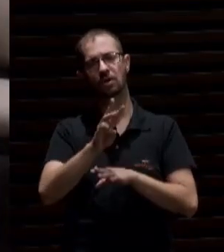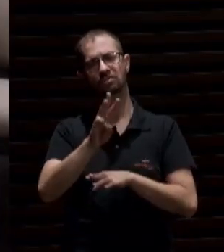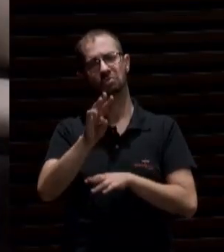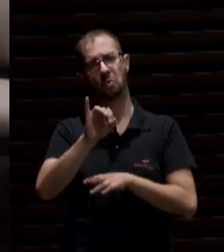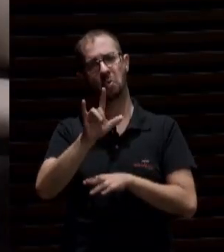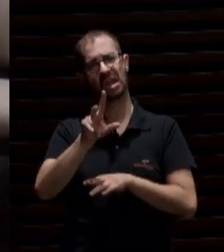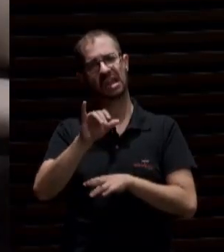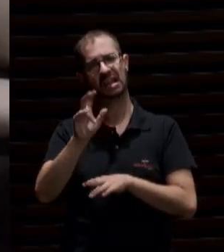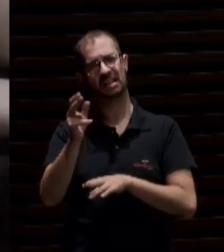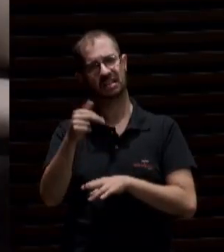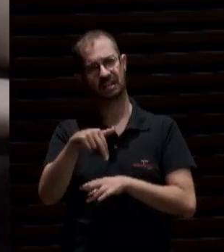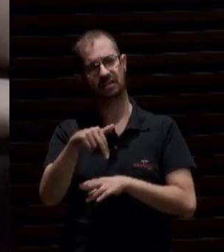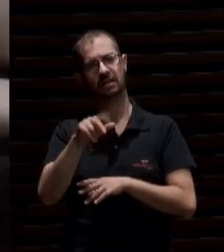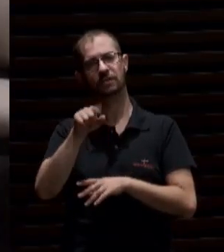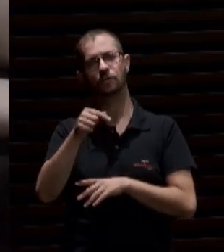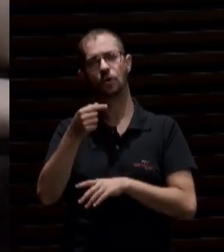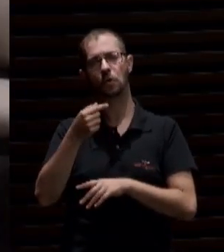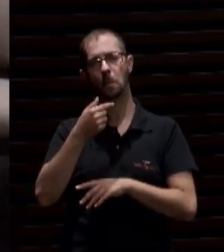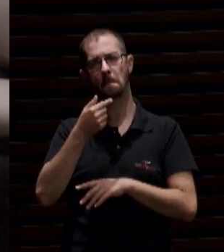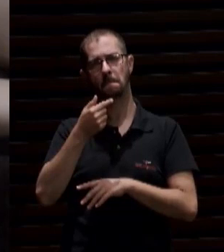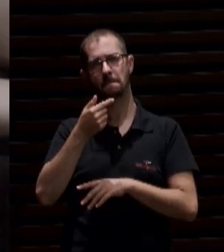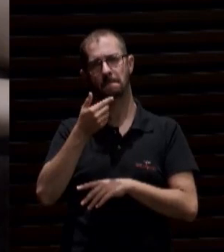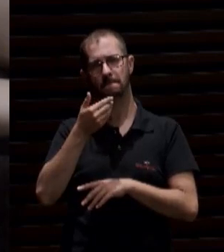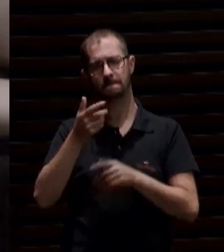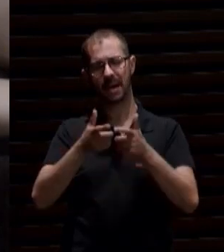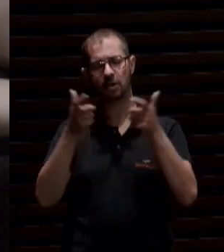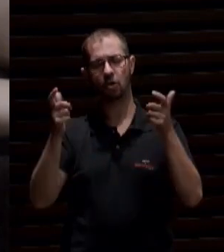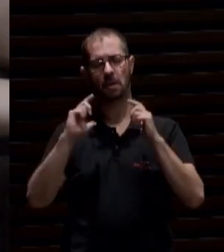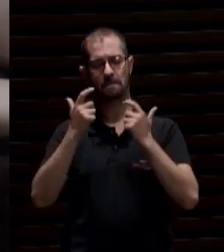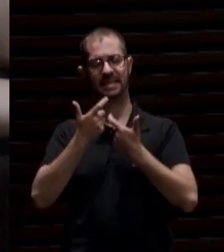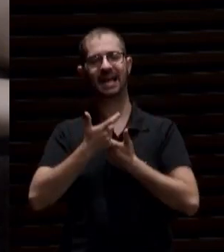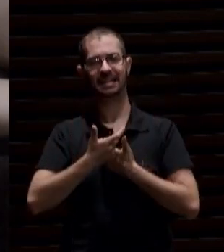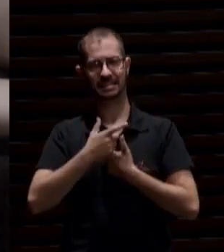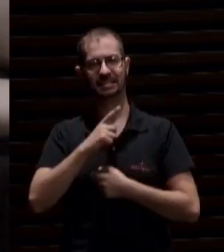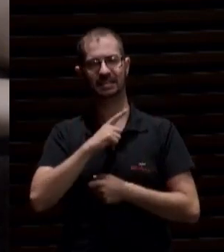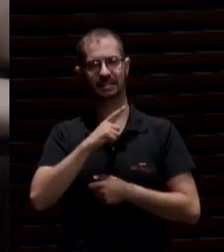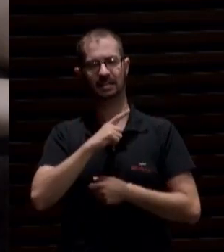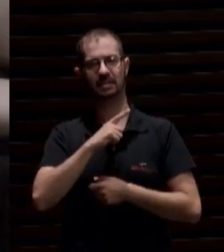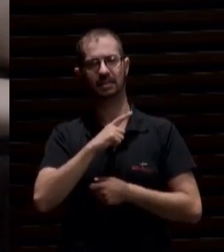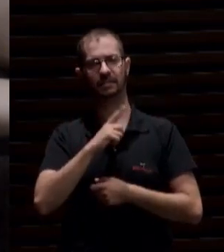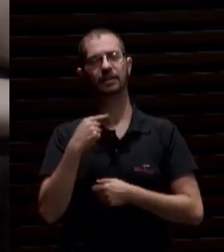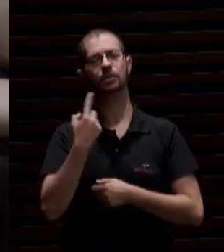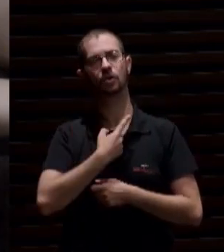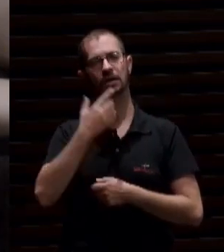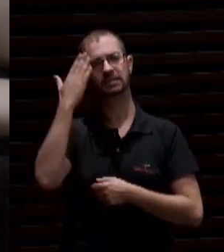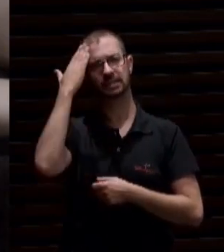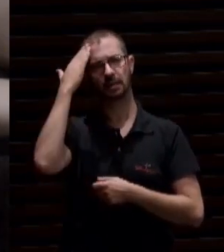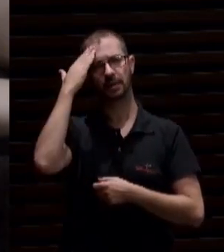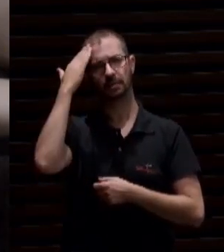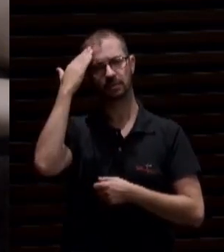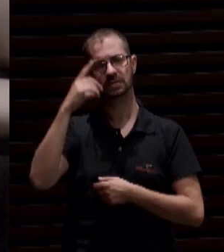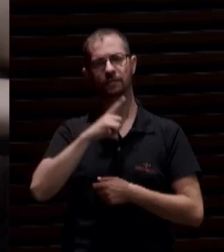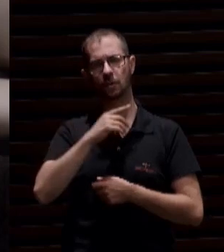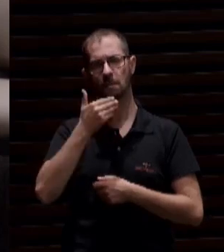Wilberforce, que foi um parlamentarista inglês cristão, que nós até hoje sabemos que foi o maior abolicionista inglês que houve